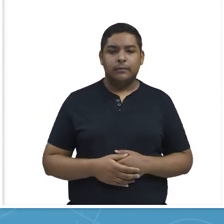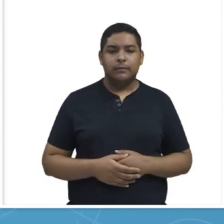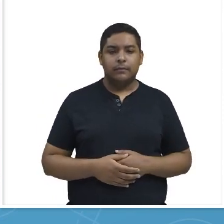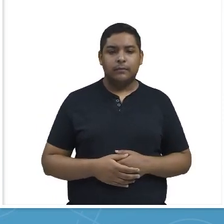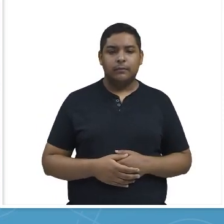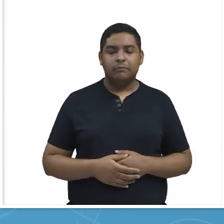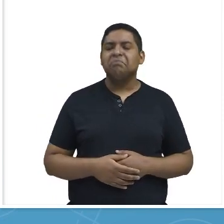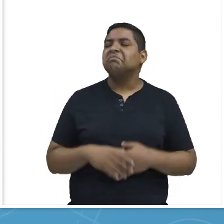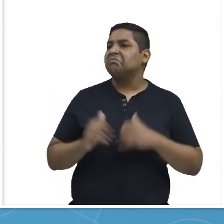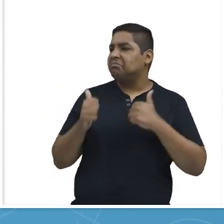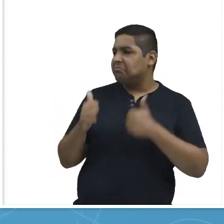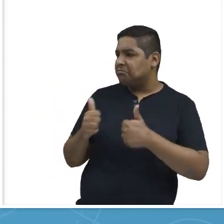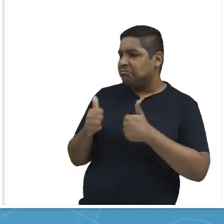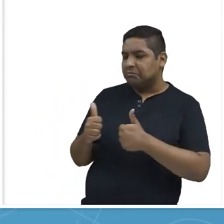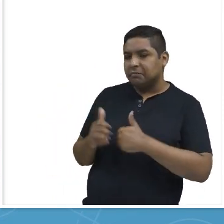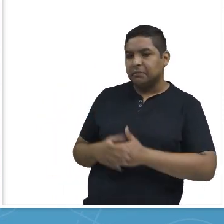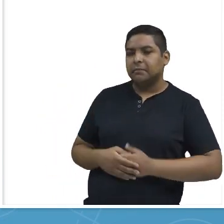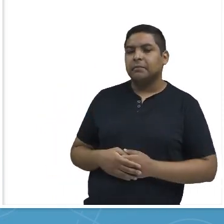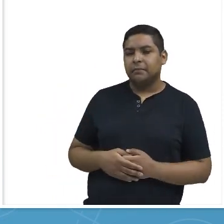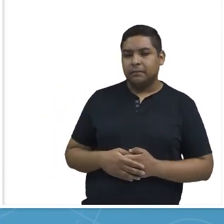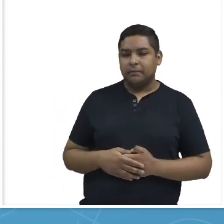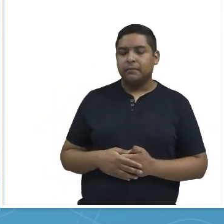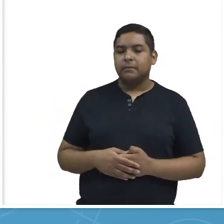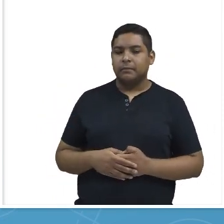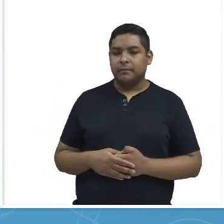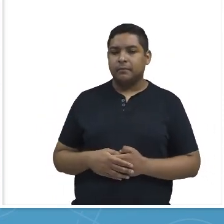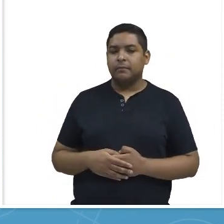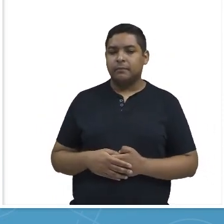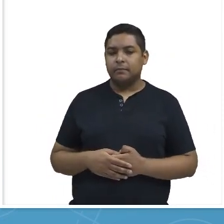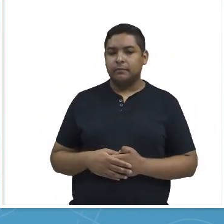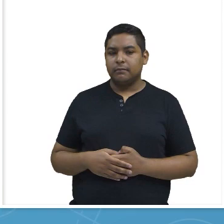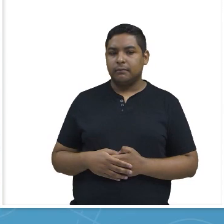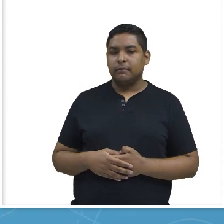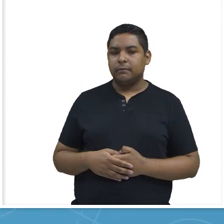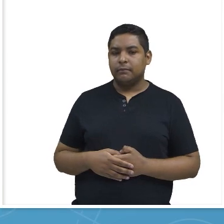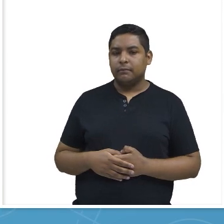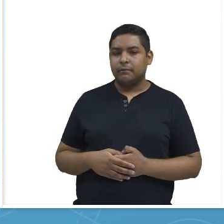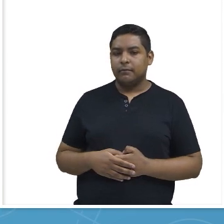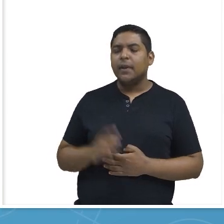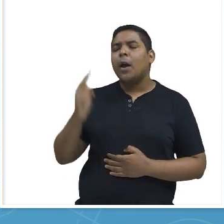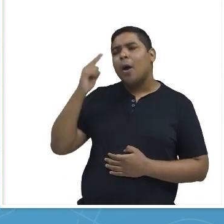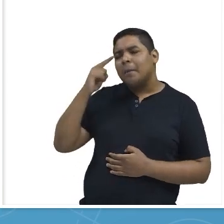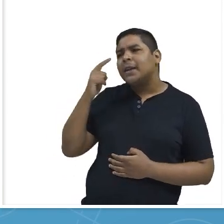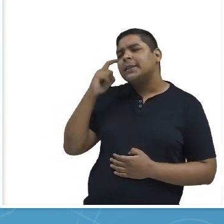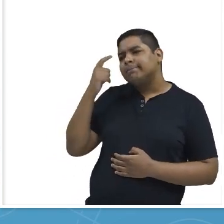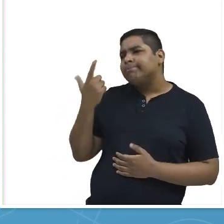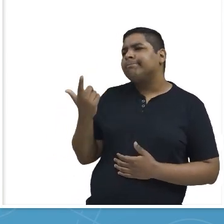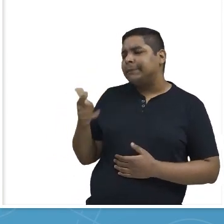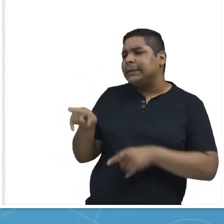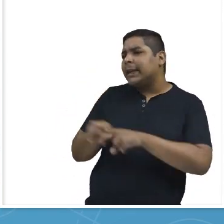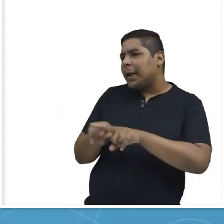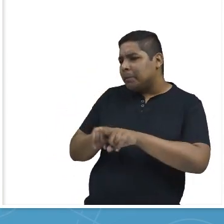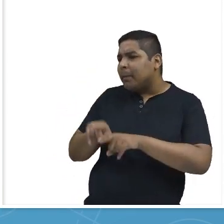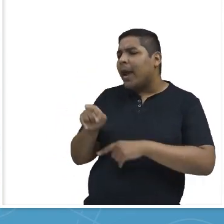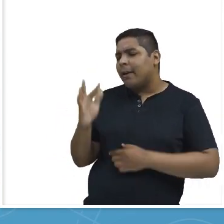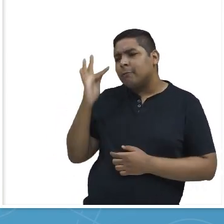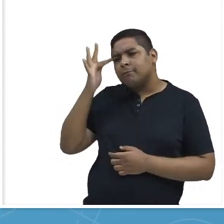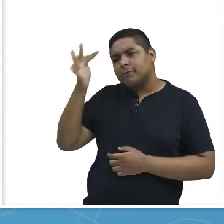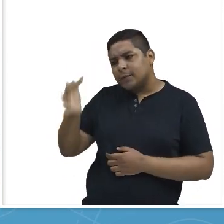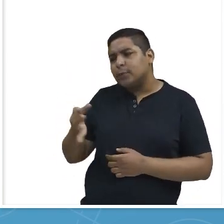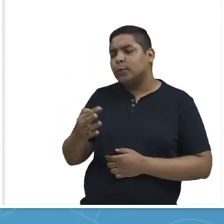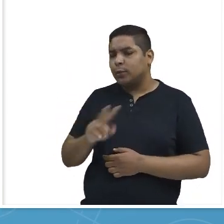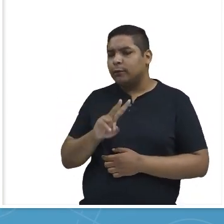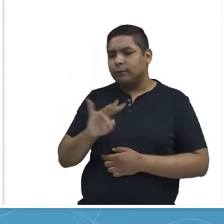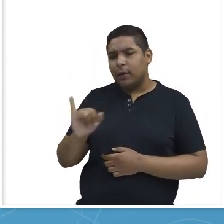Yay, great! I thought about something like that too. Eu pensei em alguma coisa sobre isso também. But I'm going to